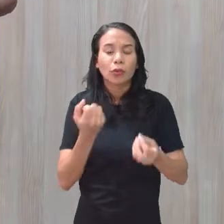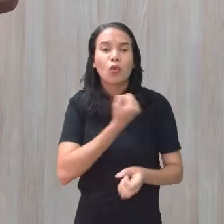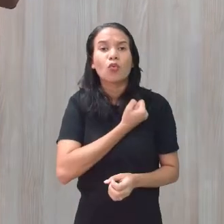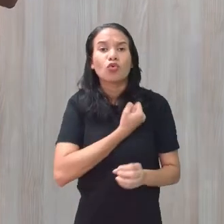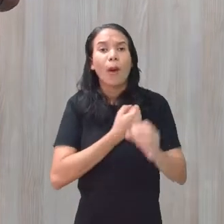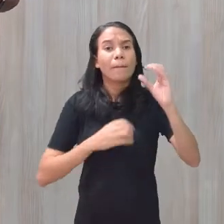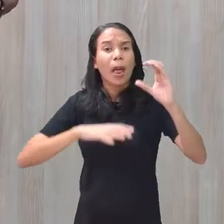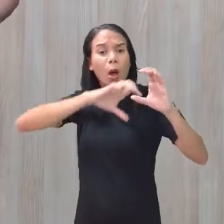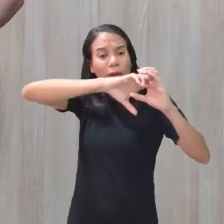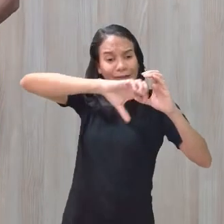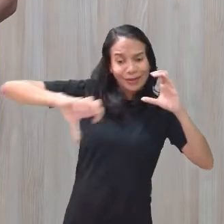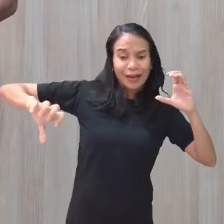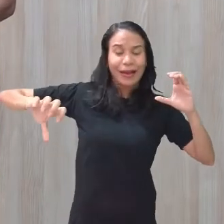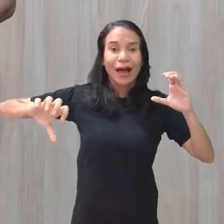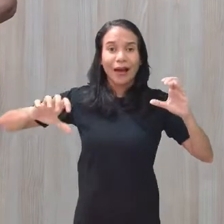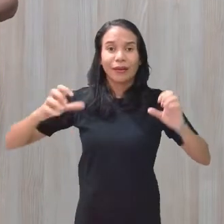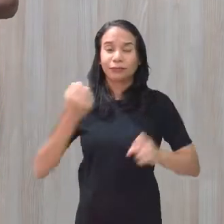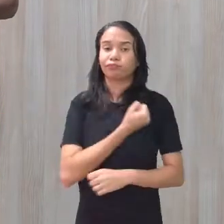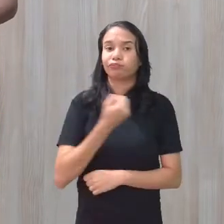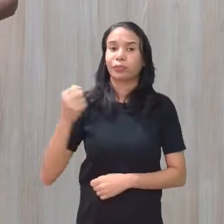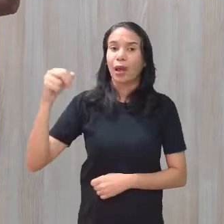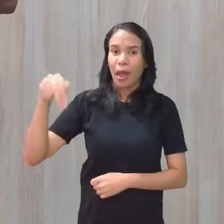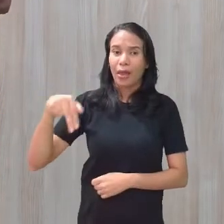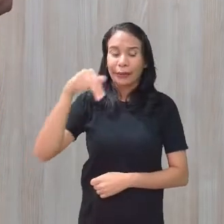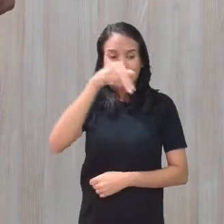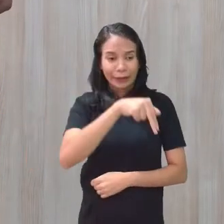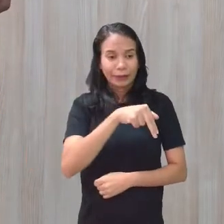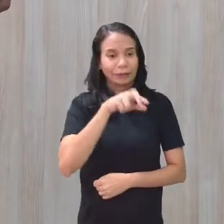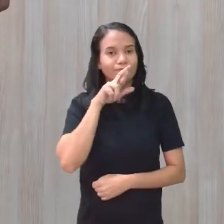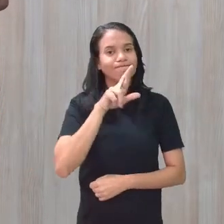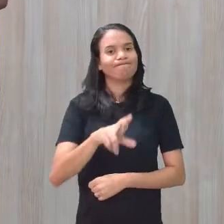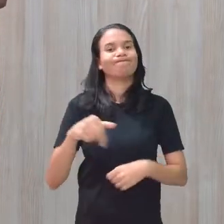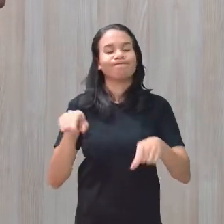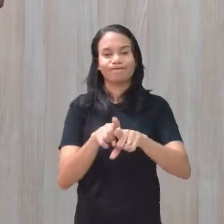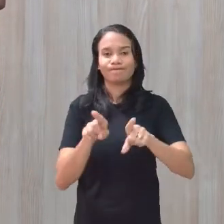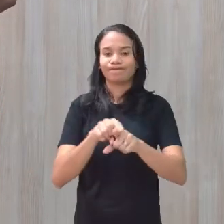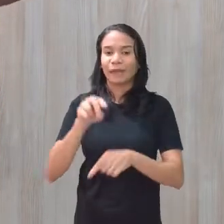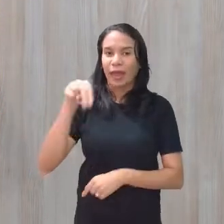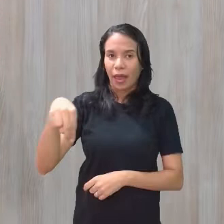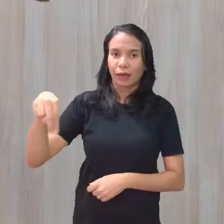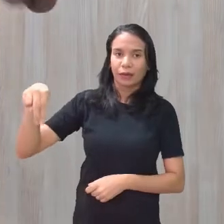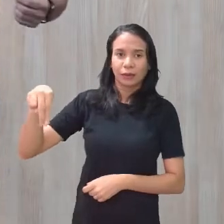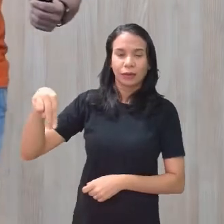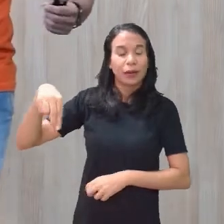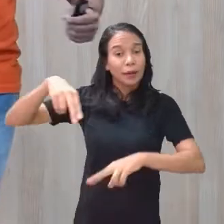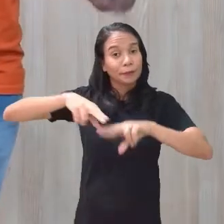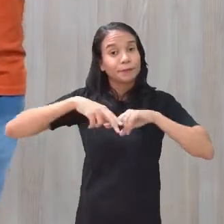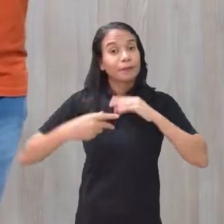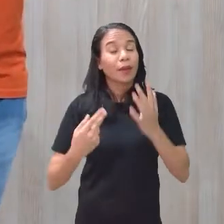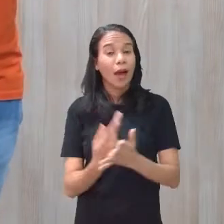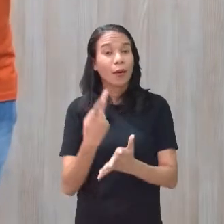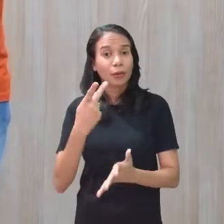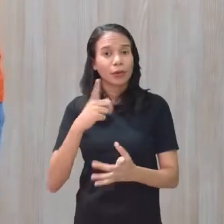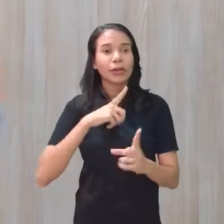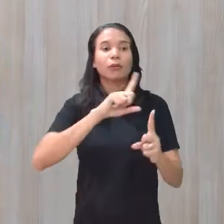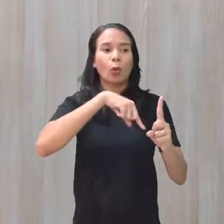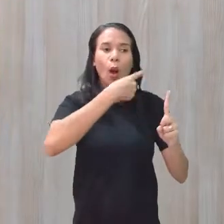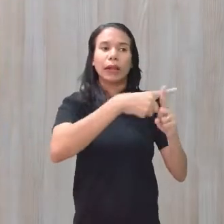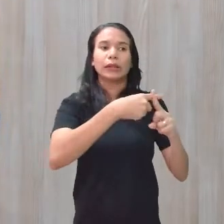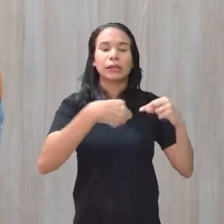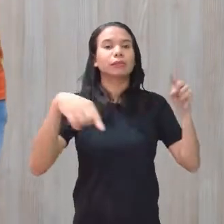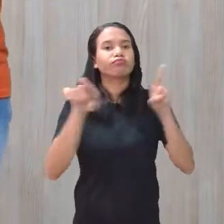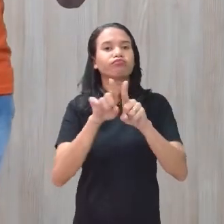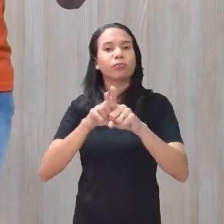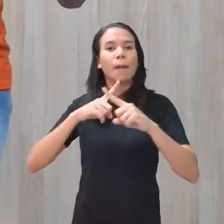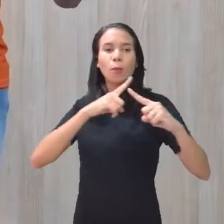números naturais e a resposta dá um número natural, certo? Isso aconteceu com a adição e